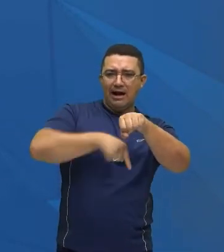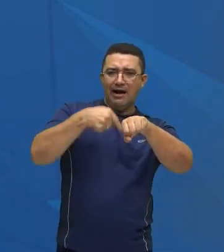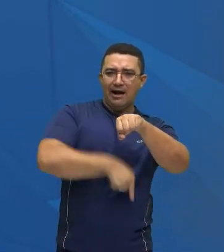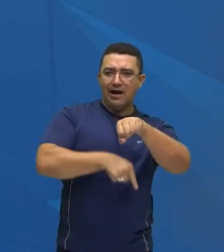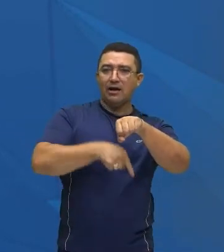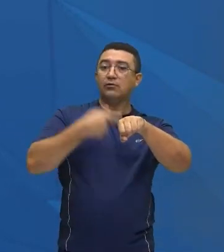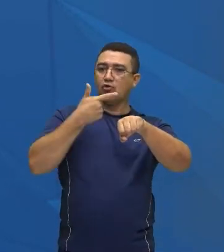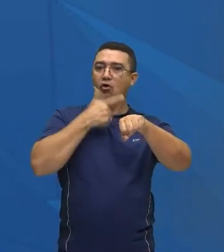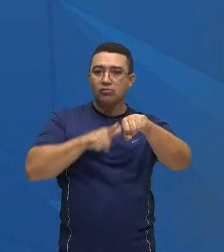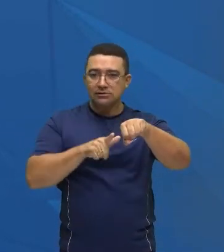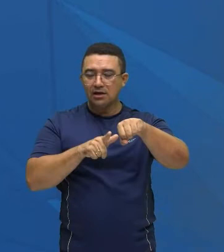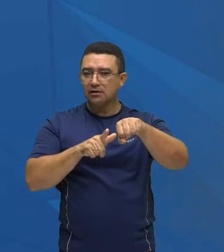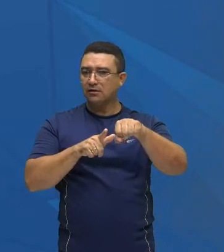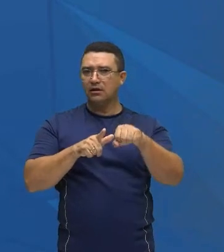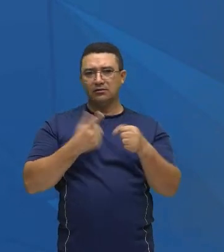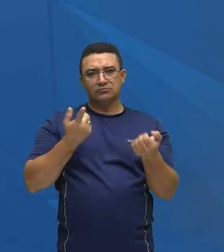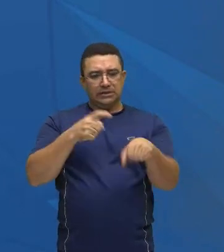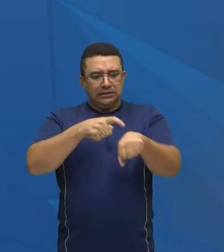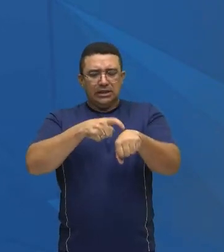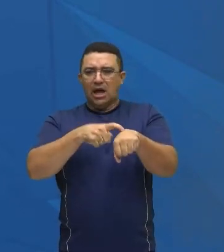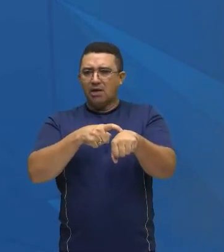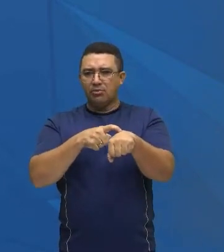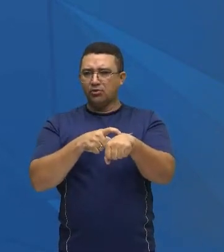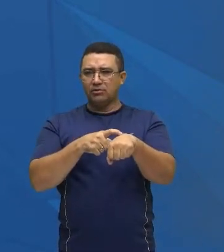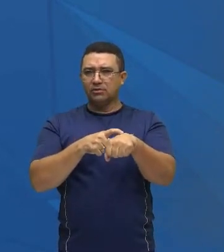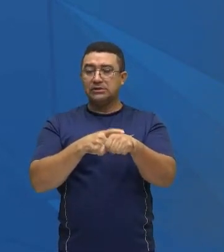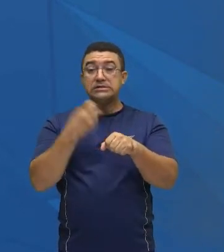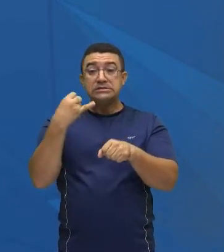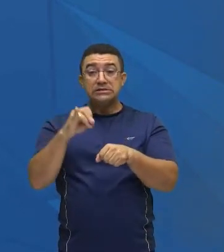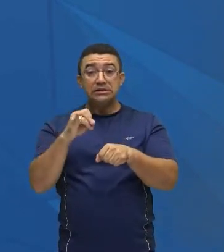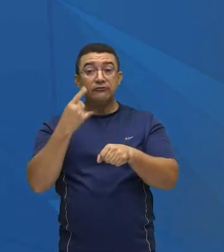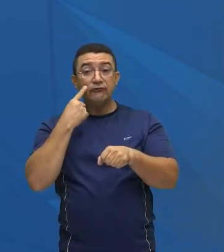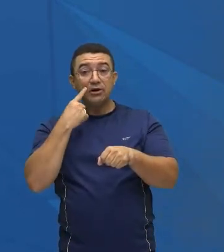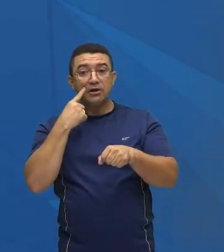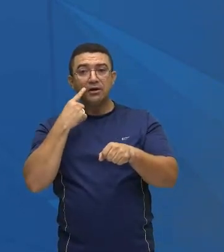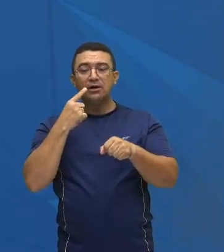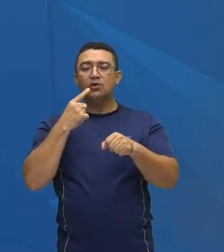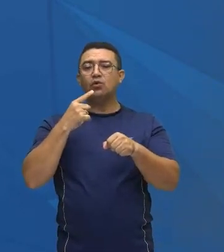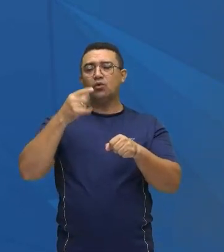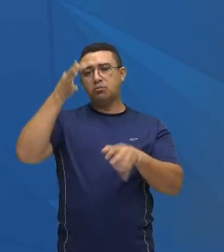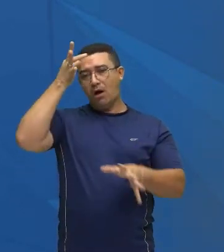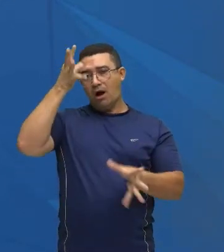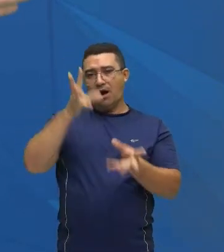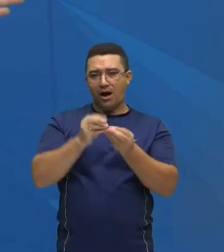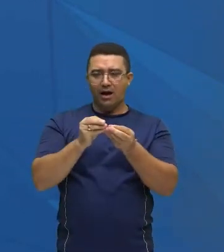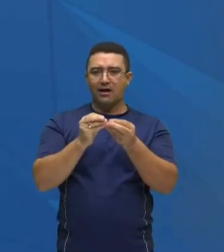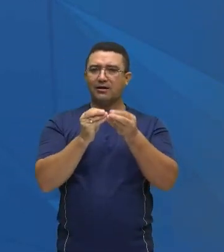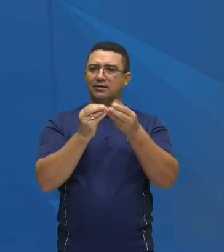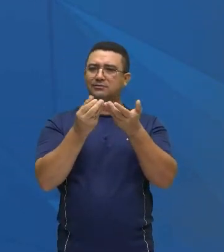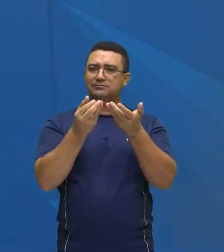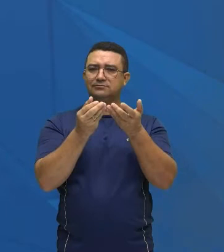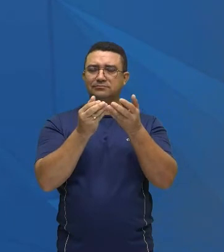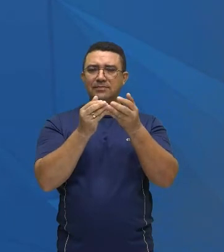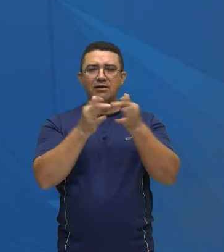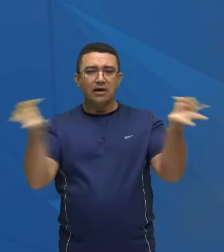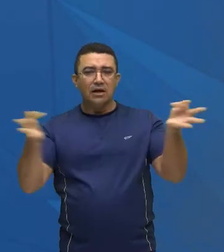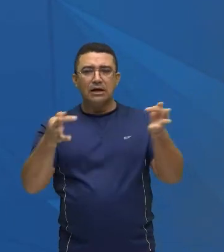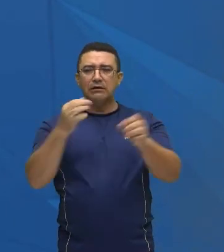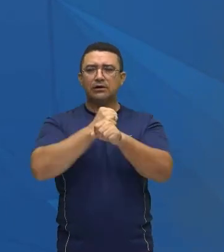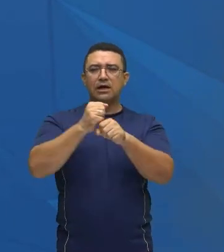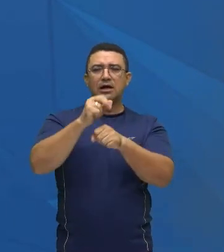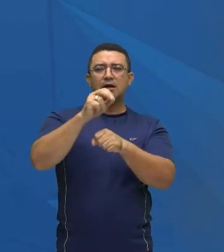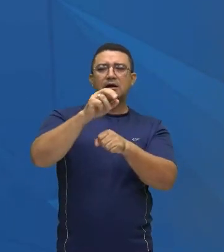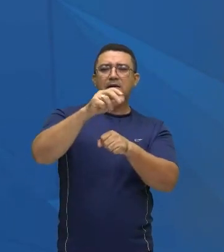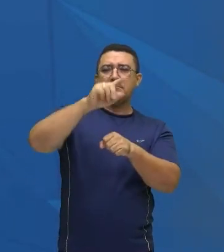da história, num recorte de tempo. Se a gente pegar esse ditado, aplicar lá 1000 anos atrás, há 500 anos